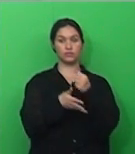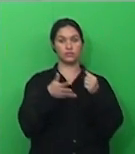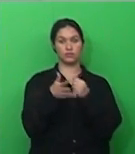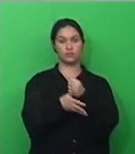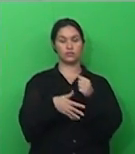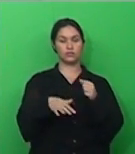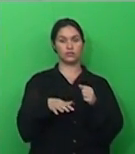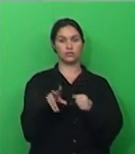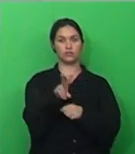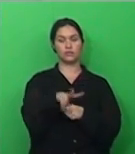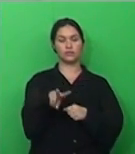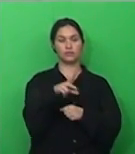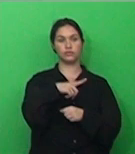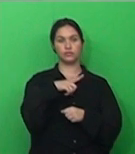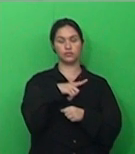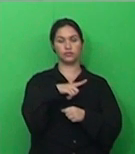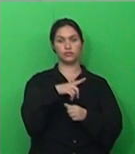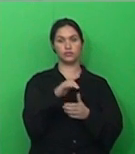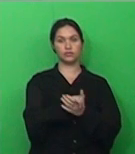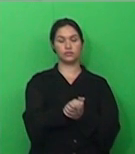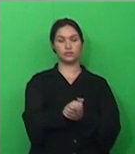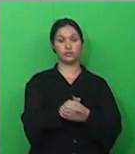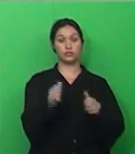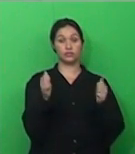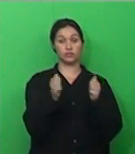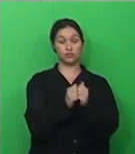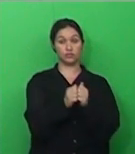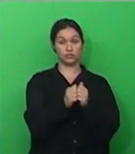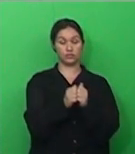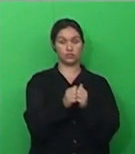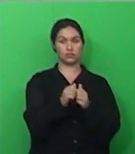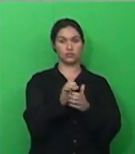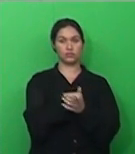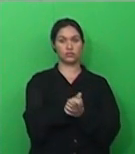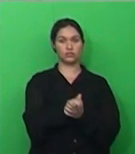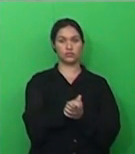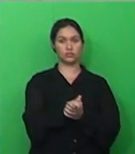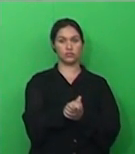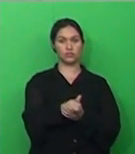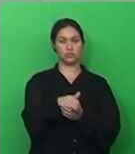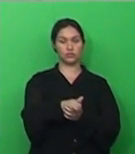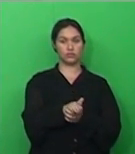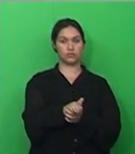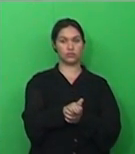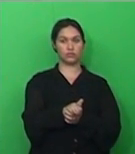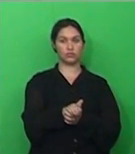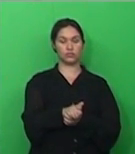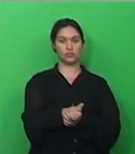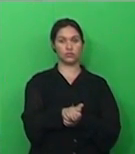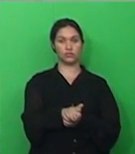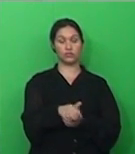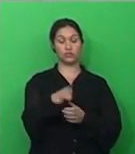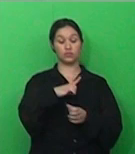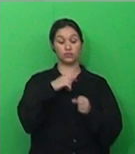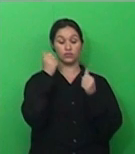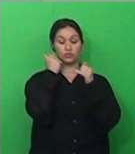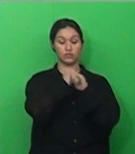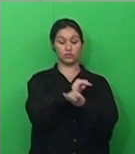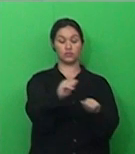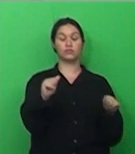Essa é fundamental. Temos que criar conscientização. E a única forma que nós temos é cobrando, é fiscalizando, é estar na